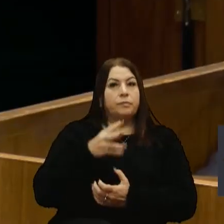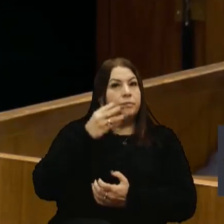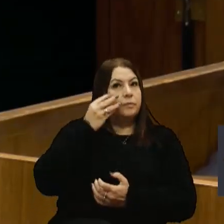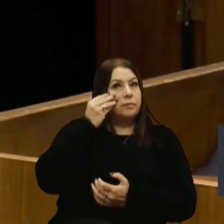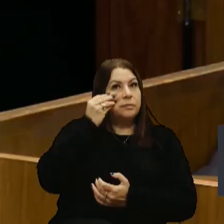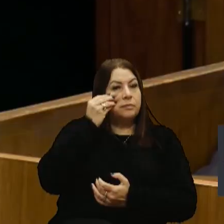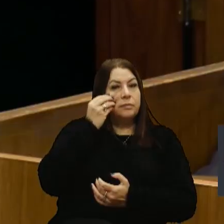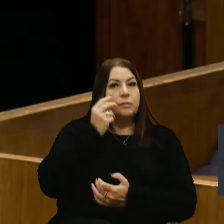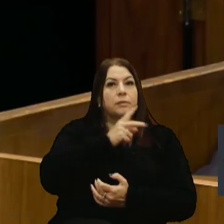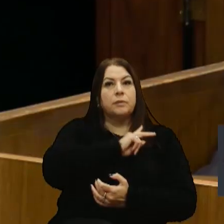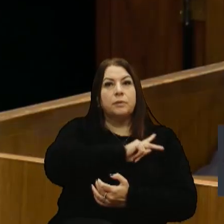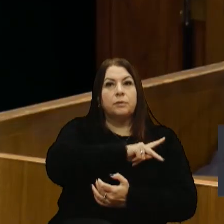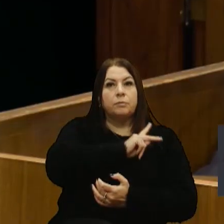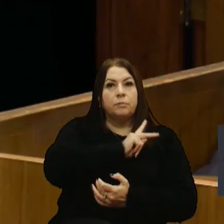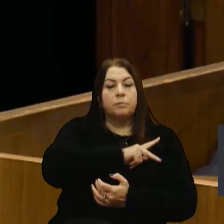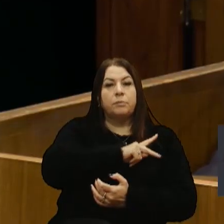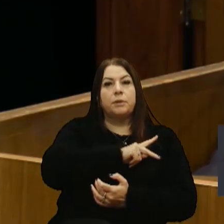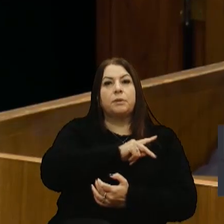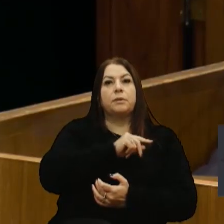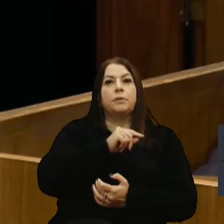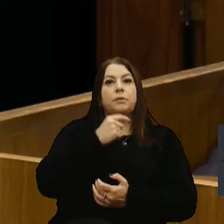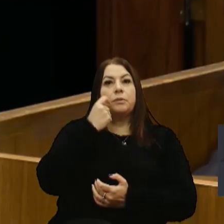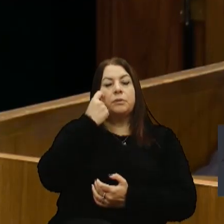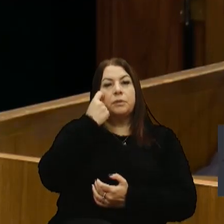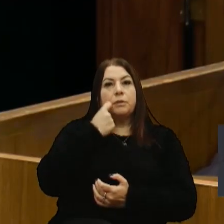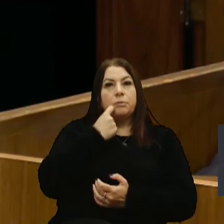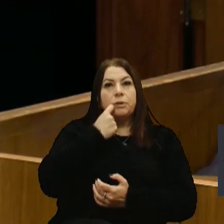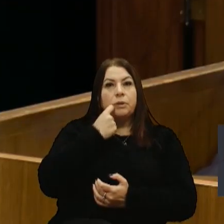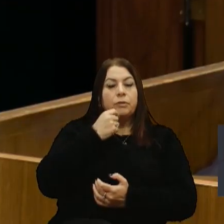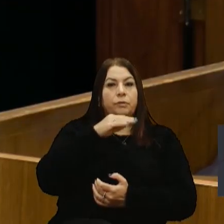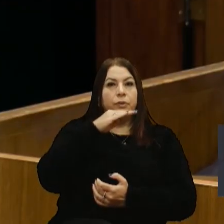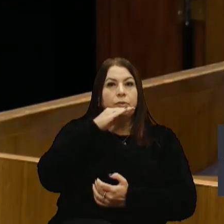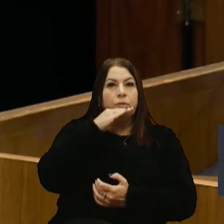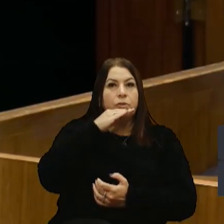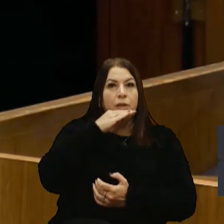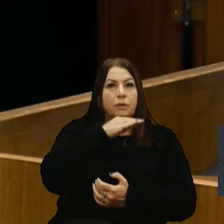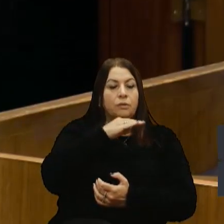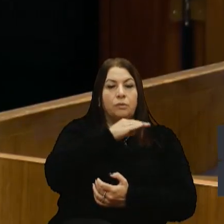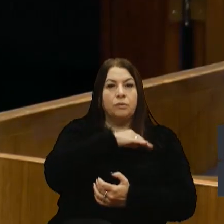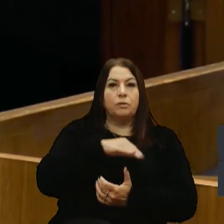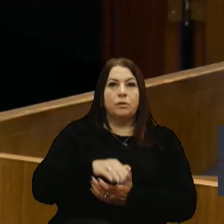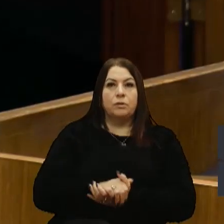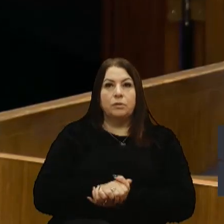Jack, o Pedro, o Garbim, o Bortola. Eu acho que...